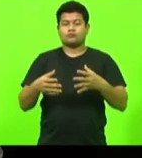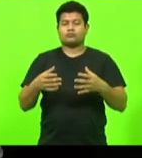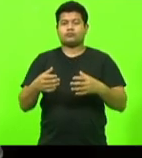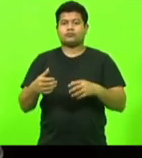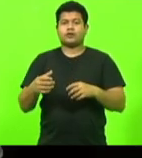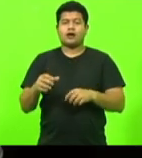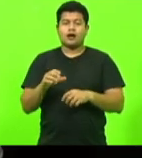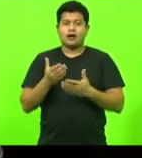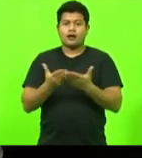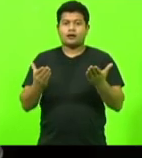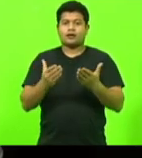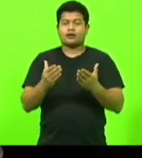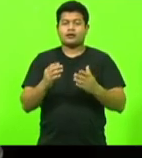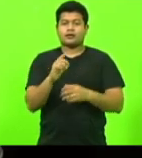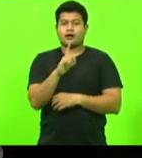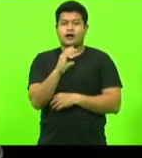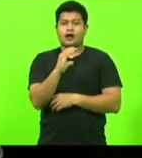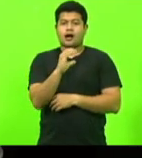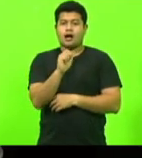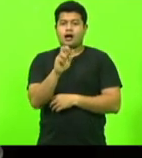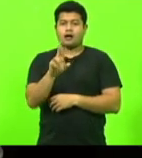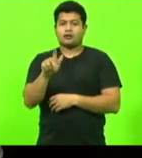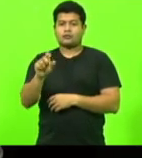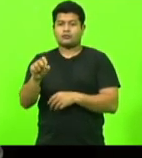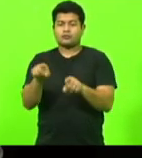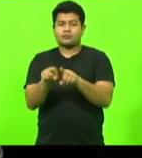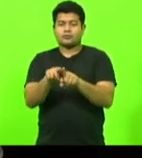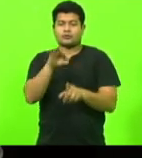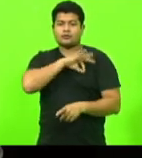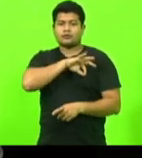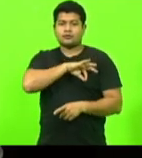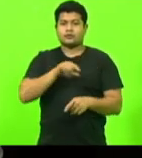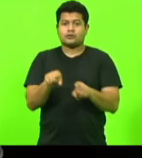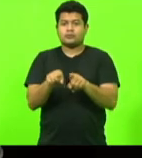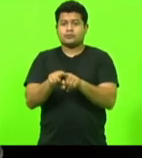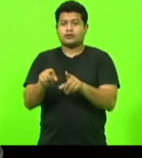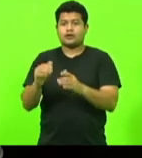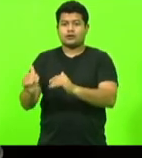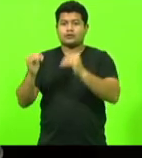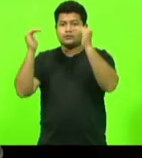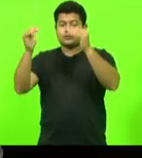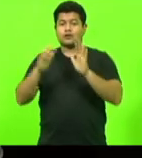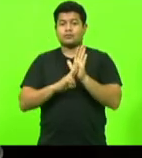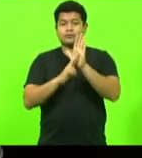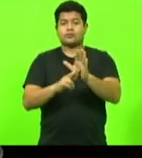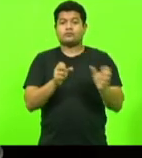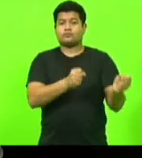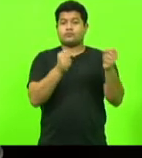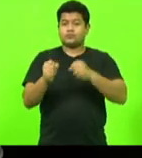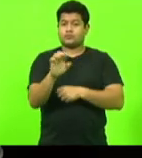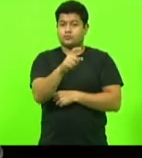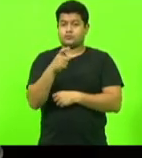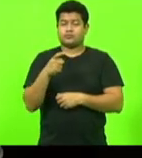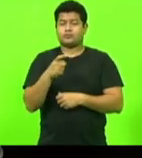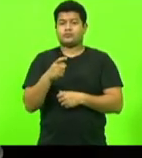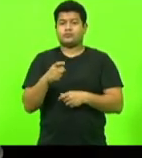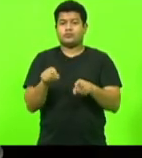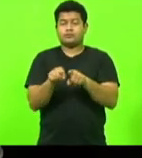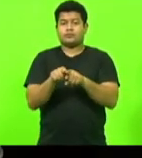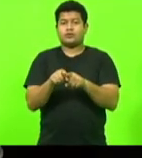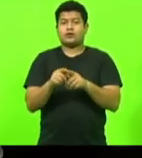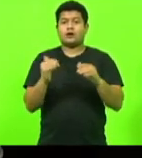dos esclarecimentos prestados pelas autoridades representantes do Poder Executivo e, por igual critério,